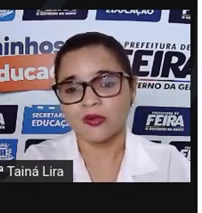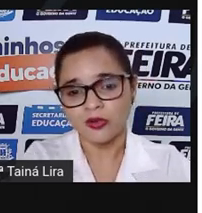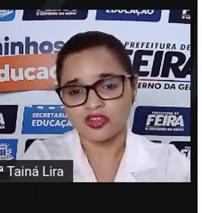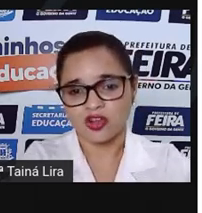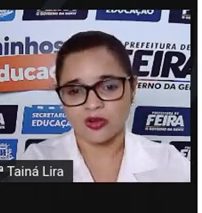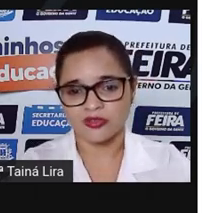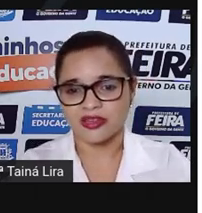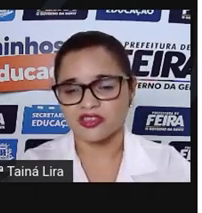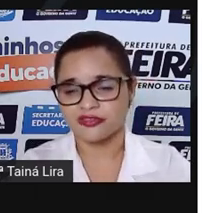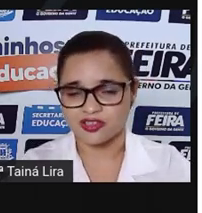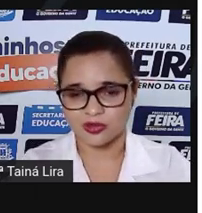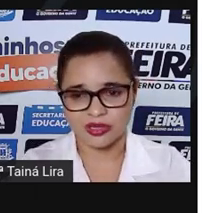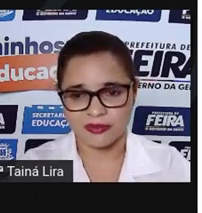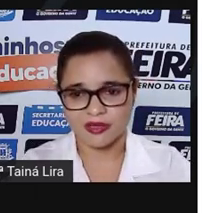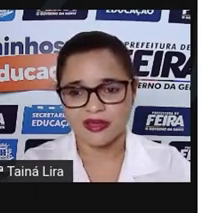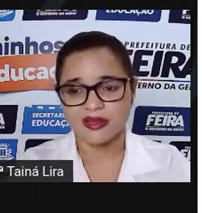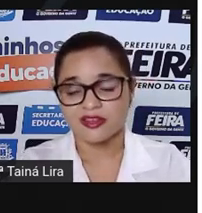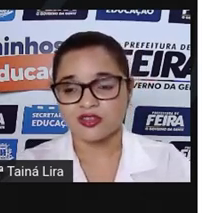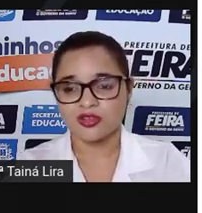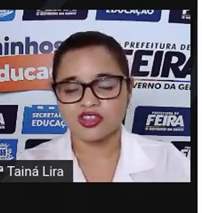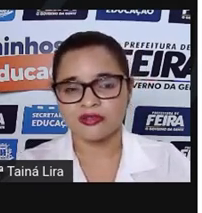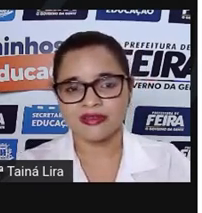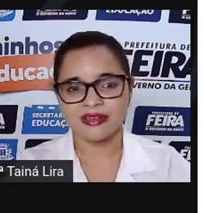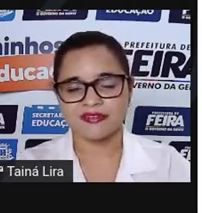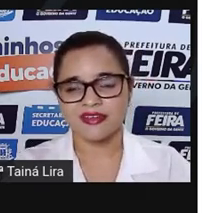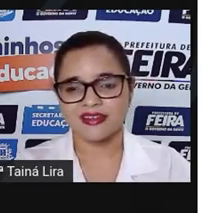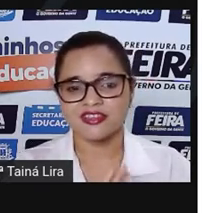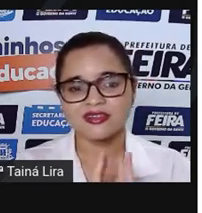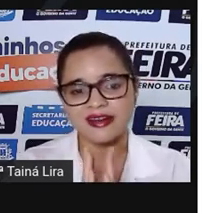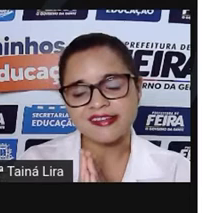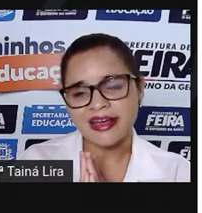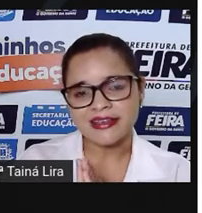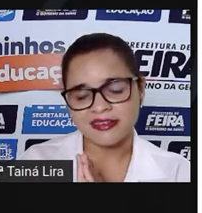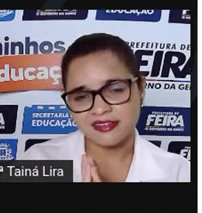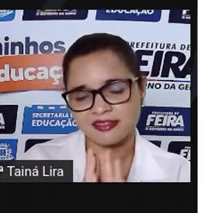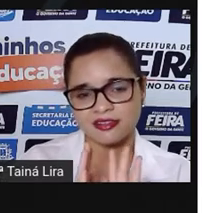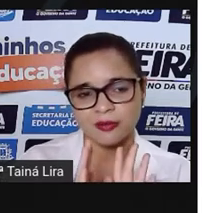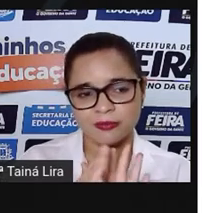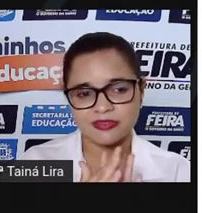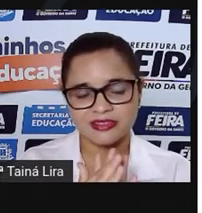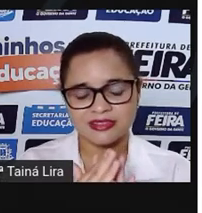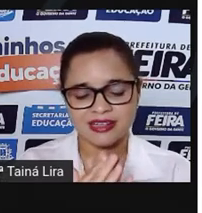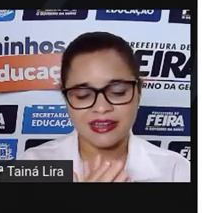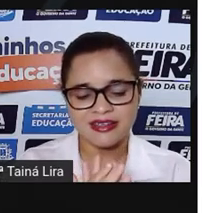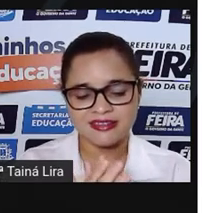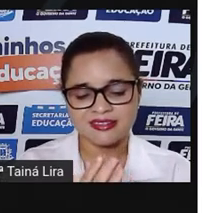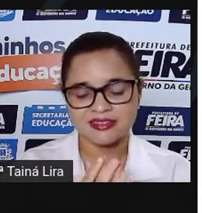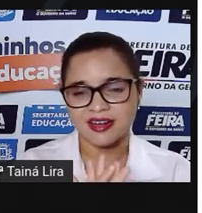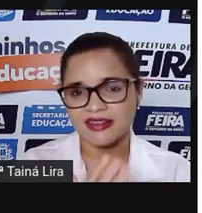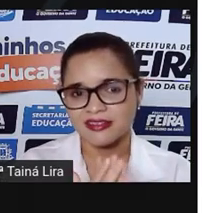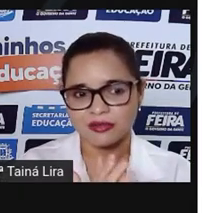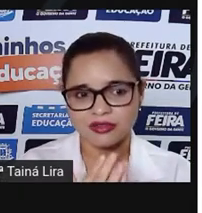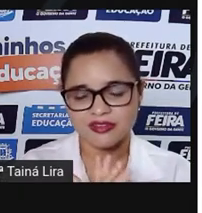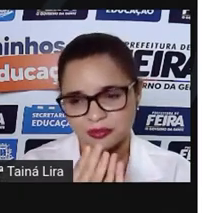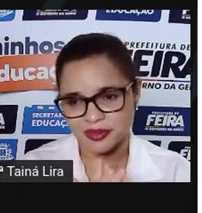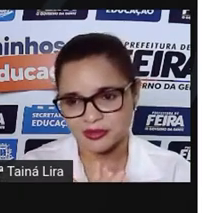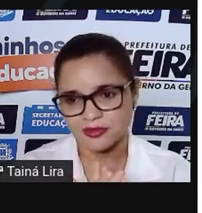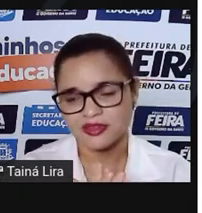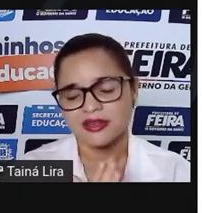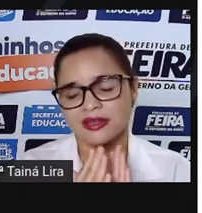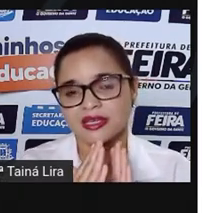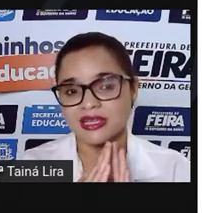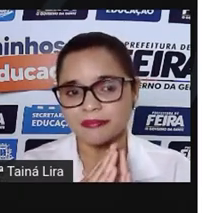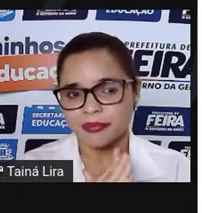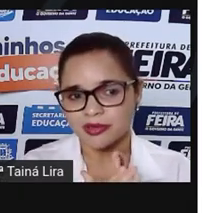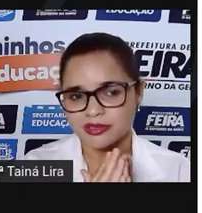lá, os jogos, né, de videogame surgiram através aí de três raízes. Então, três